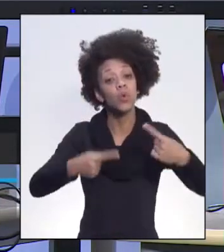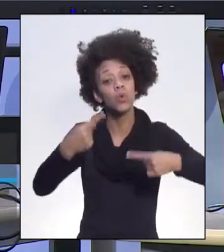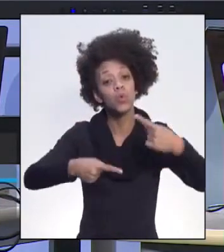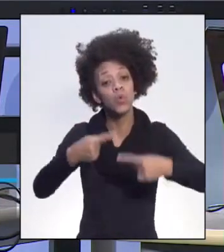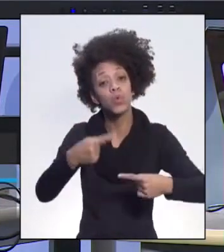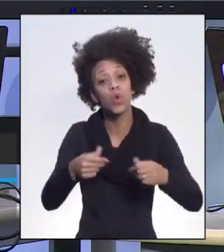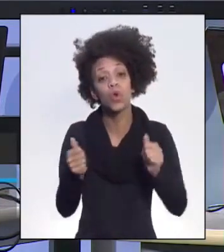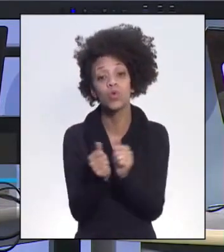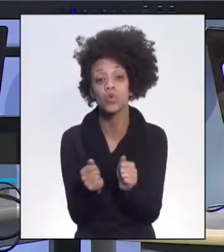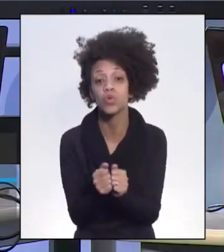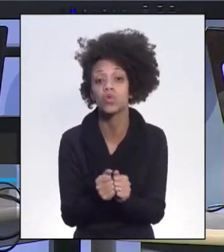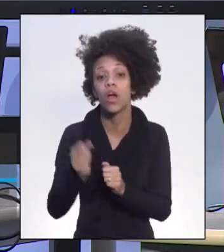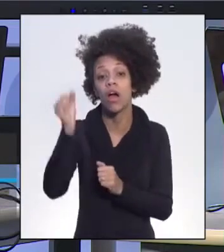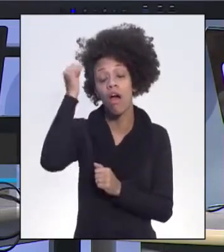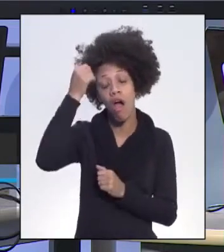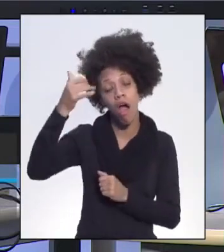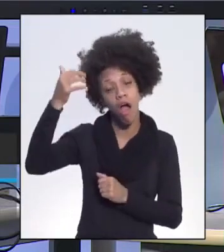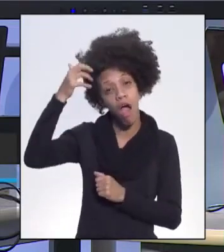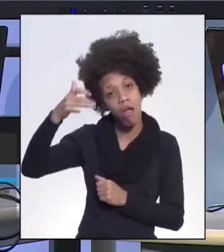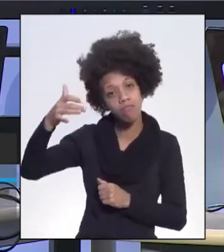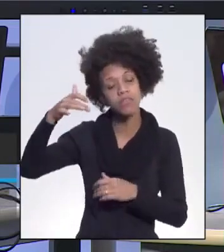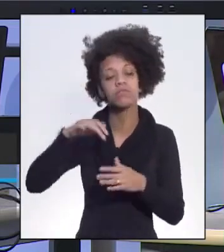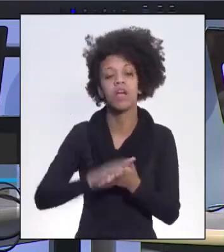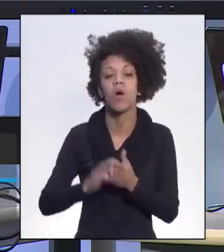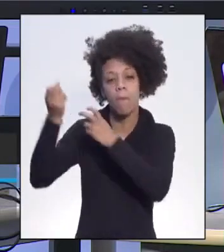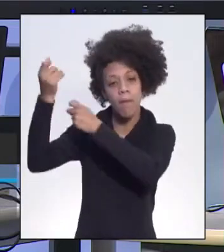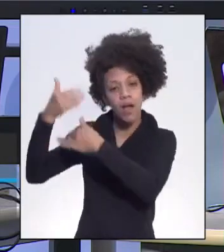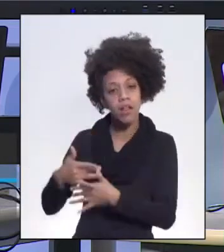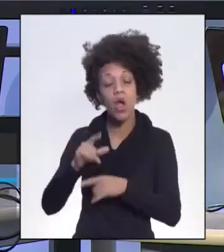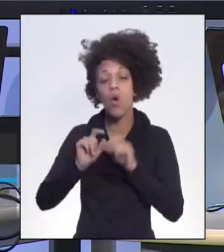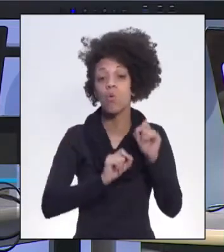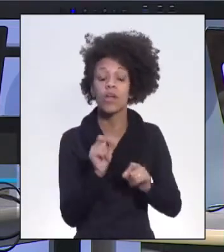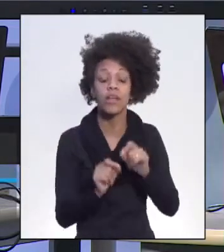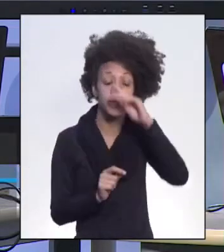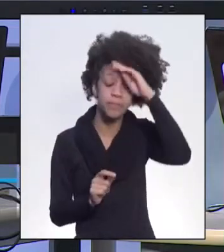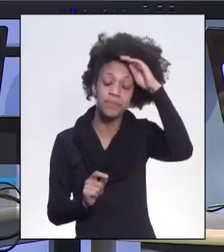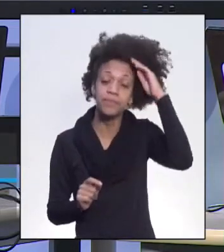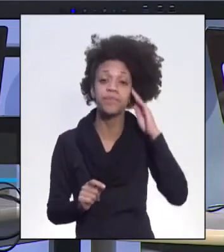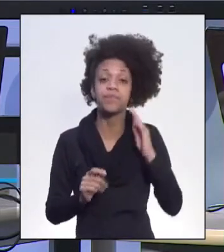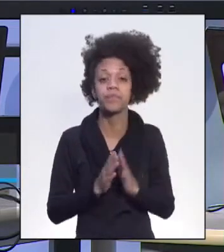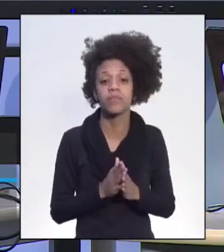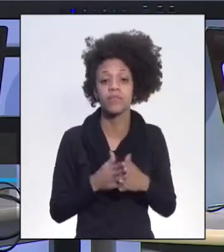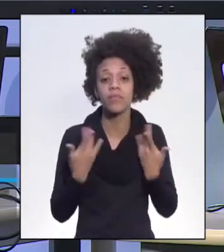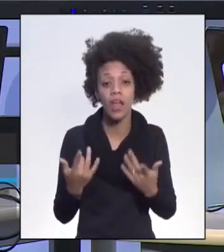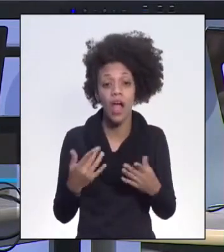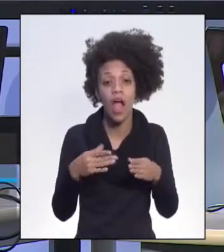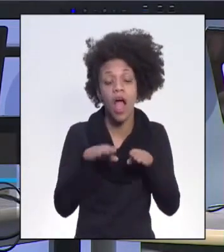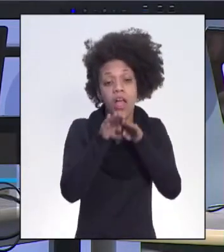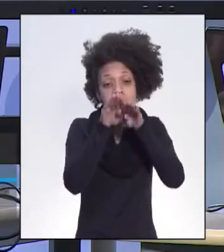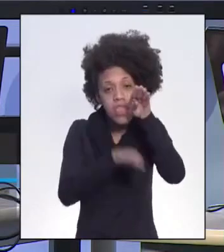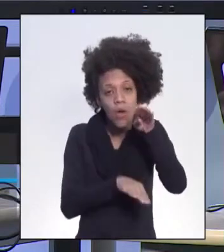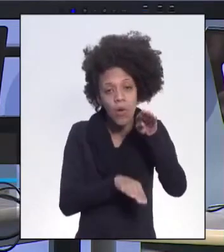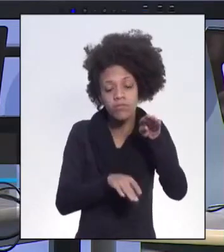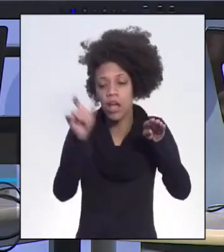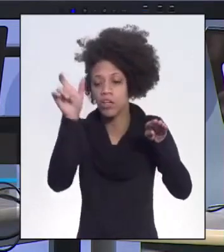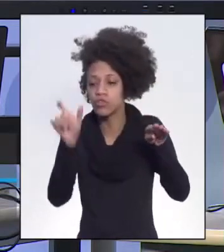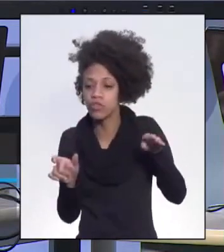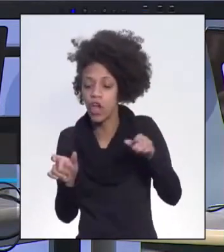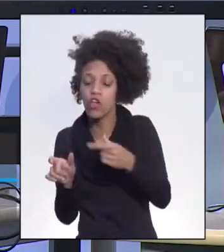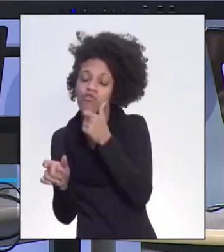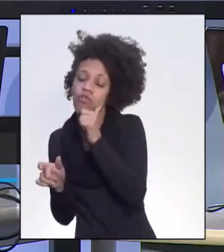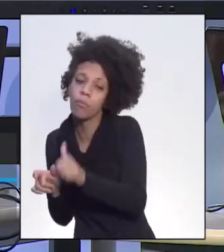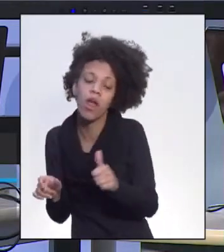aqui juntos, refletindo com as contribuições de vocês, que a questão das desigualdades entre homens e mulheres na